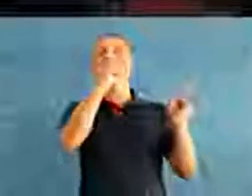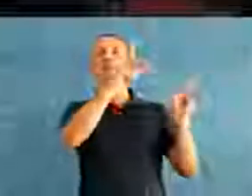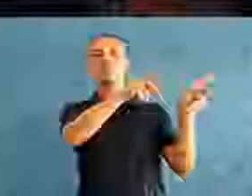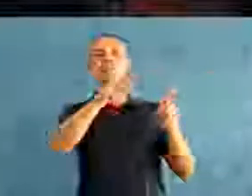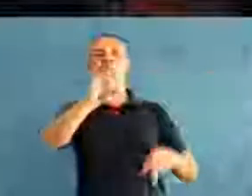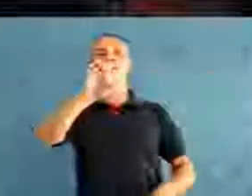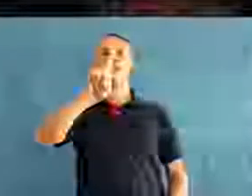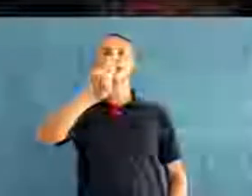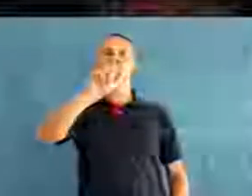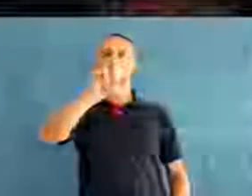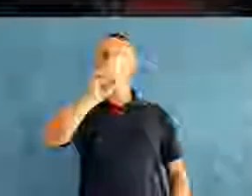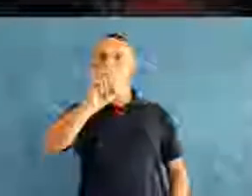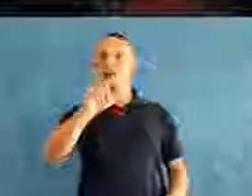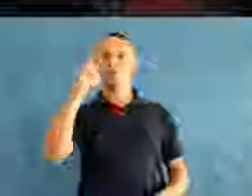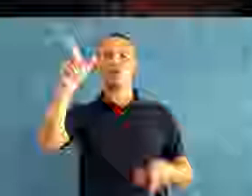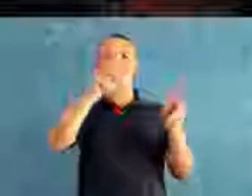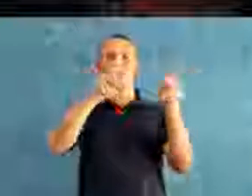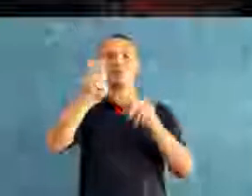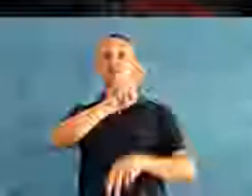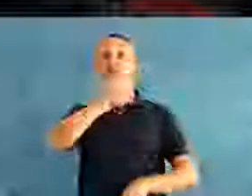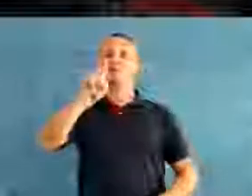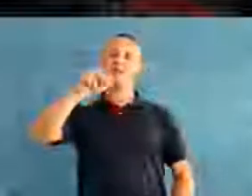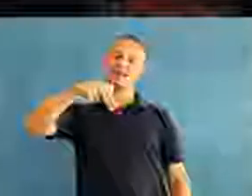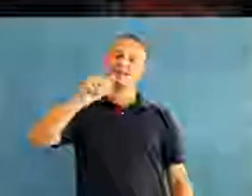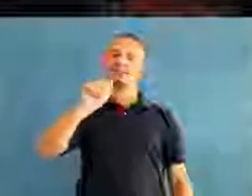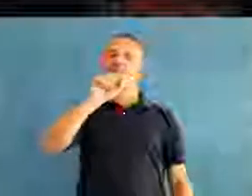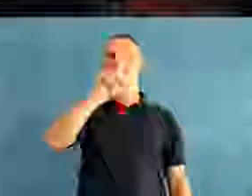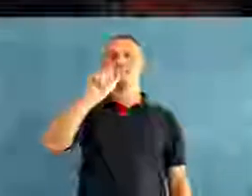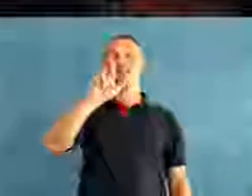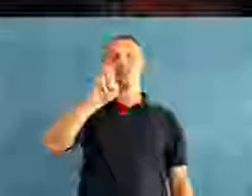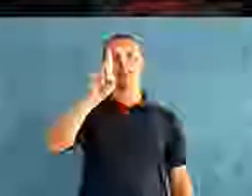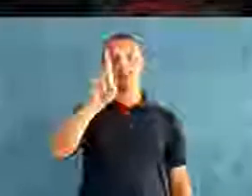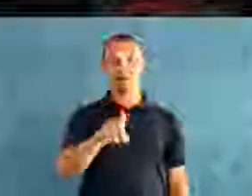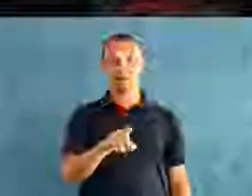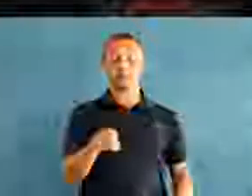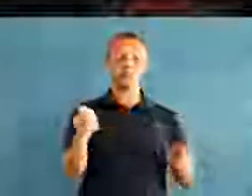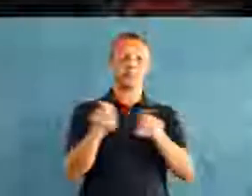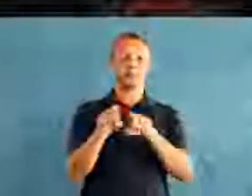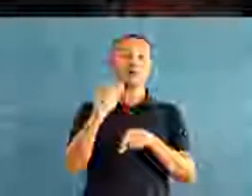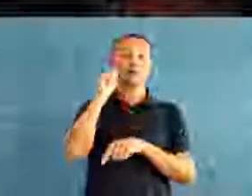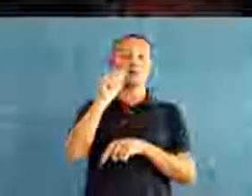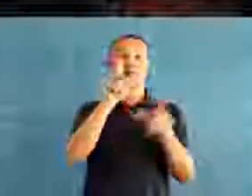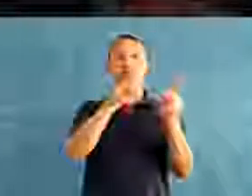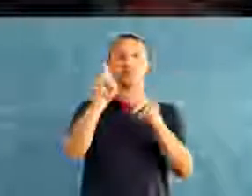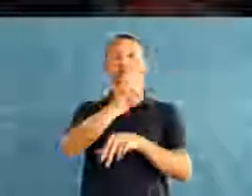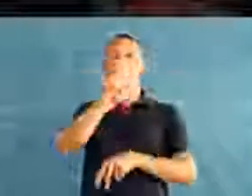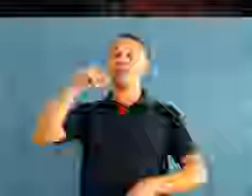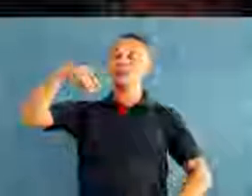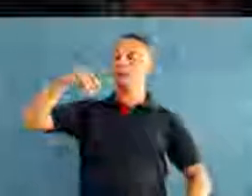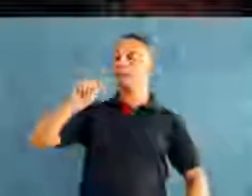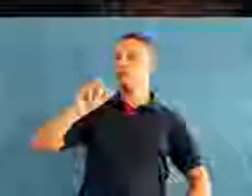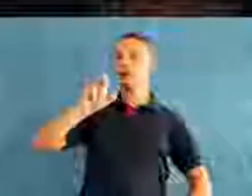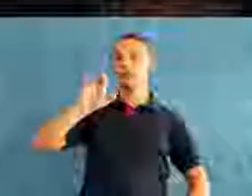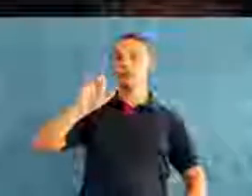Nazaré Fonseca, que aqui está. Eu nunca deixo de citar a professora Marina Esmarreco, que é uma líder